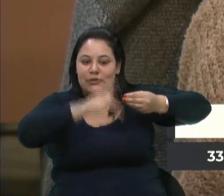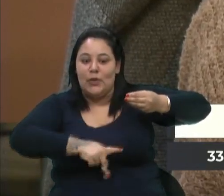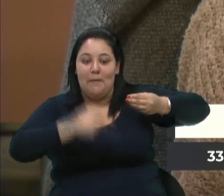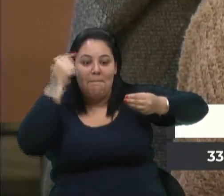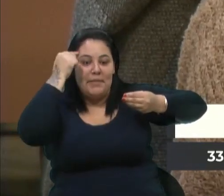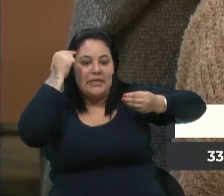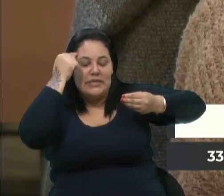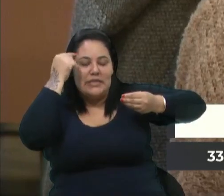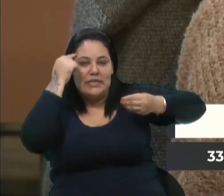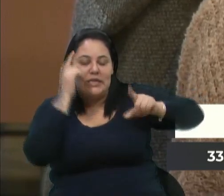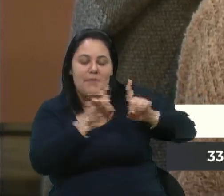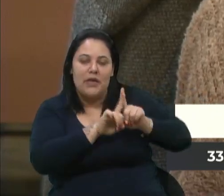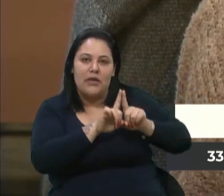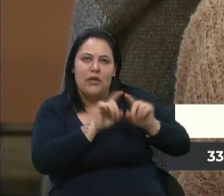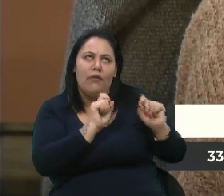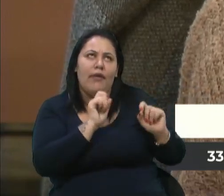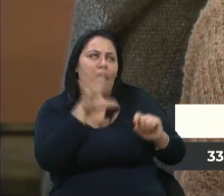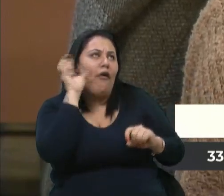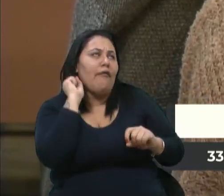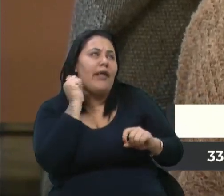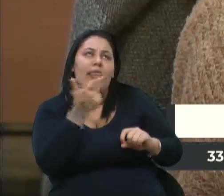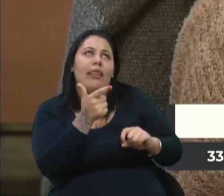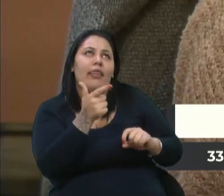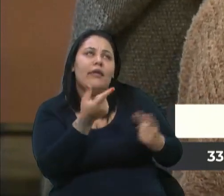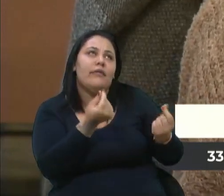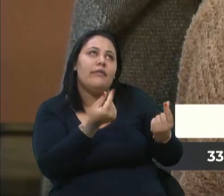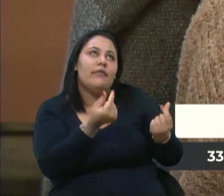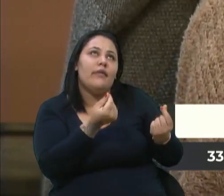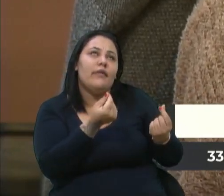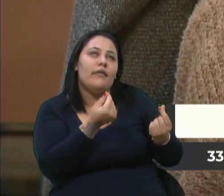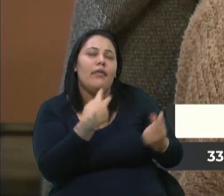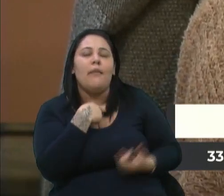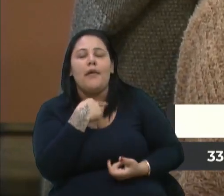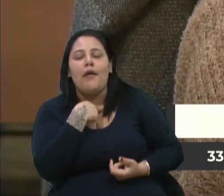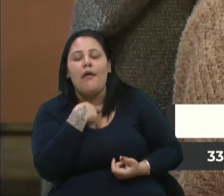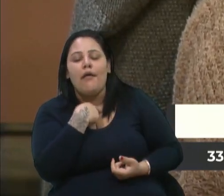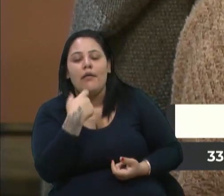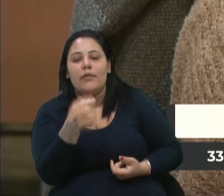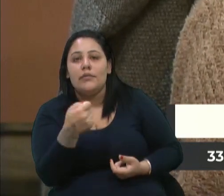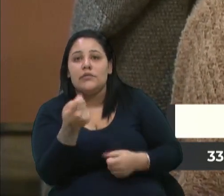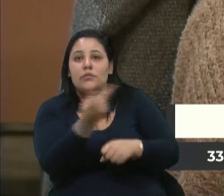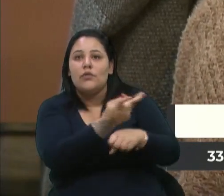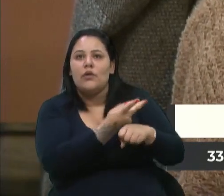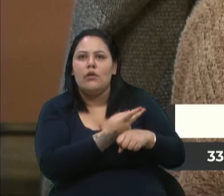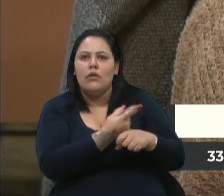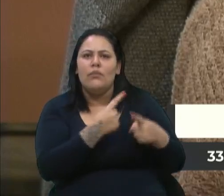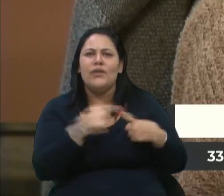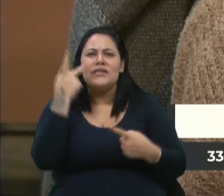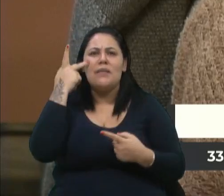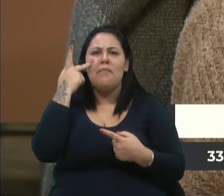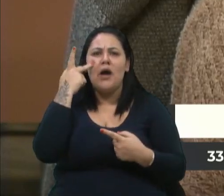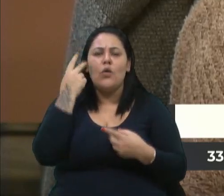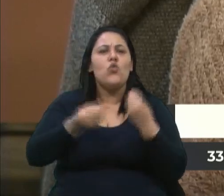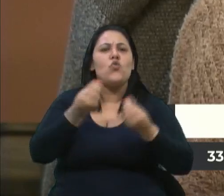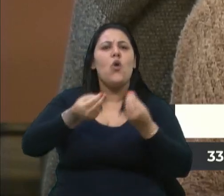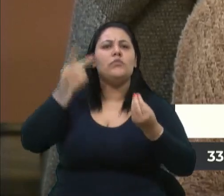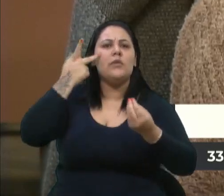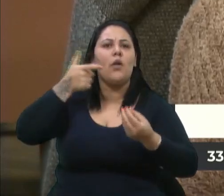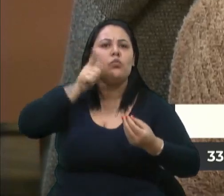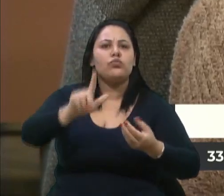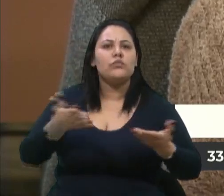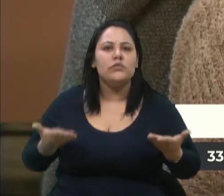gente sempre ouve é que não tem dinheiro, é que não dá, tem que ir em busca. Por que São Paulo consegue? Porque